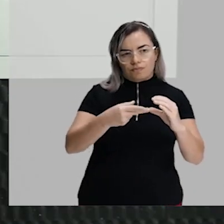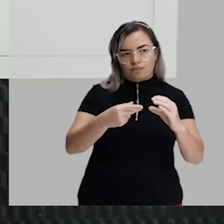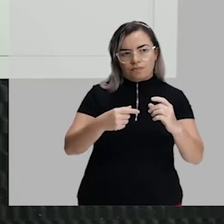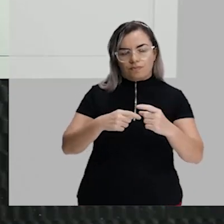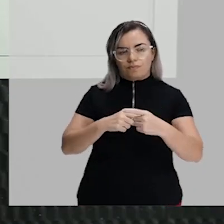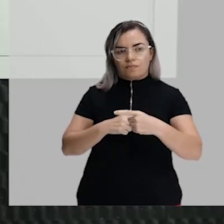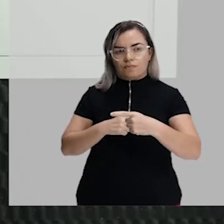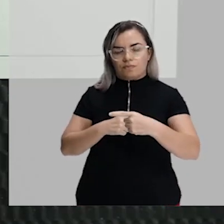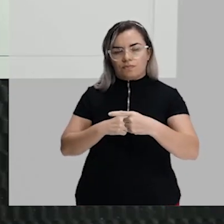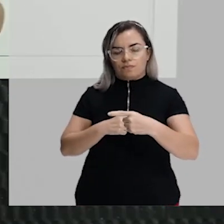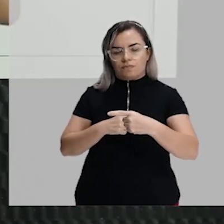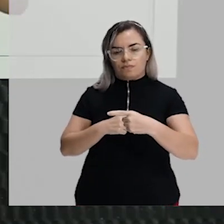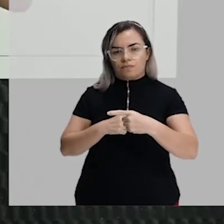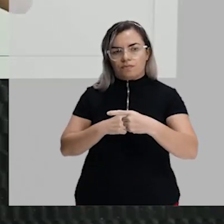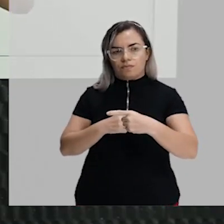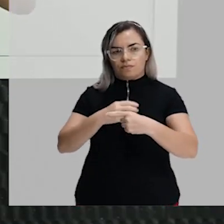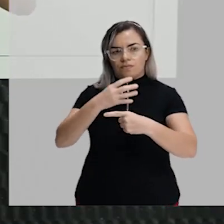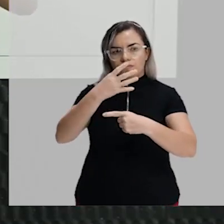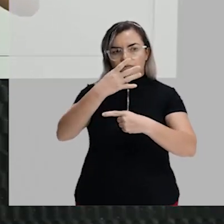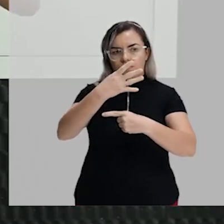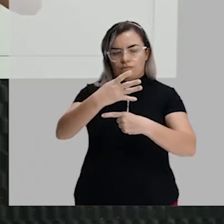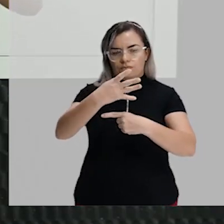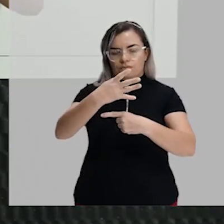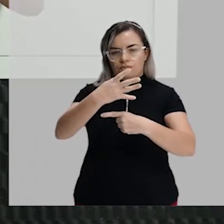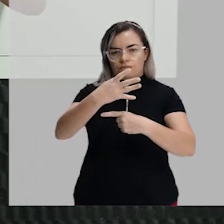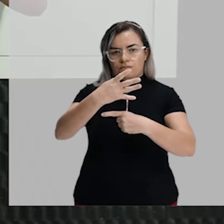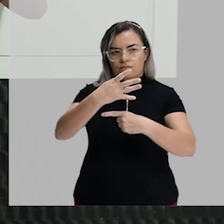é 4.000.